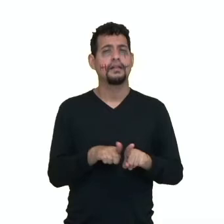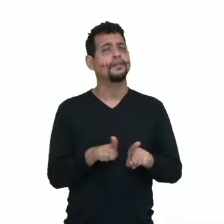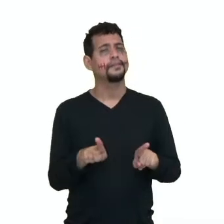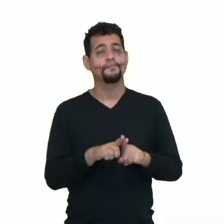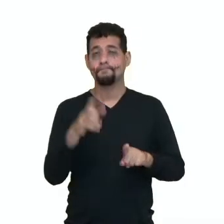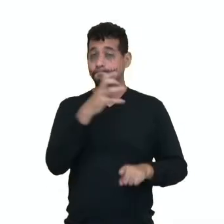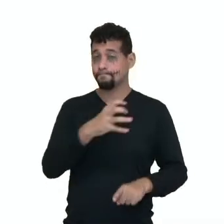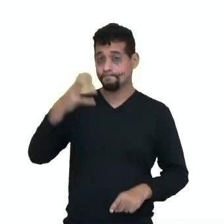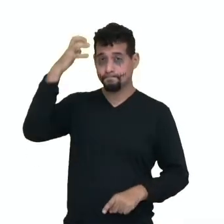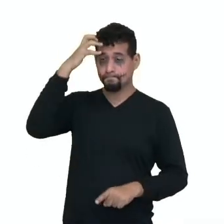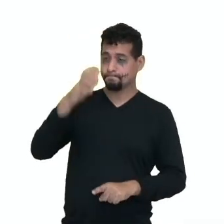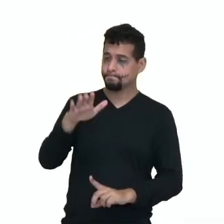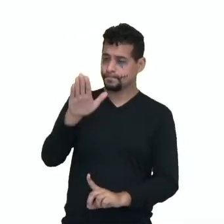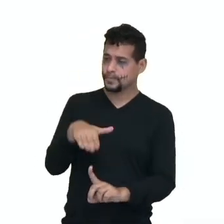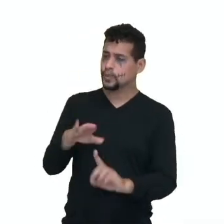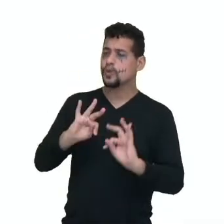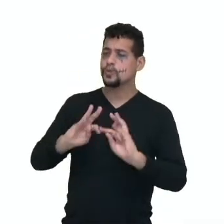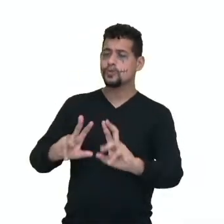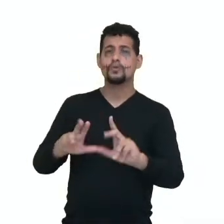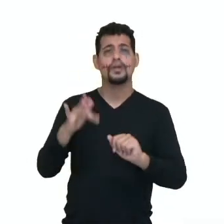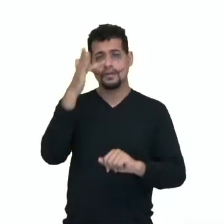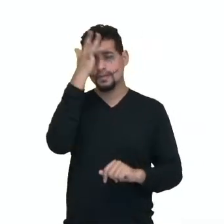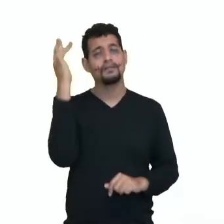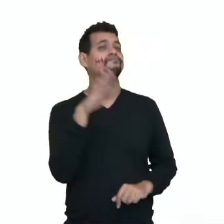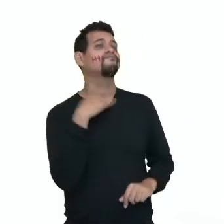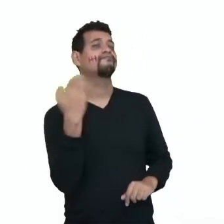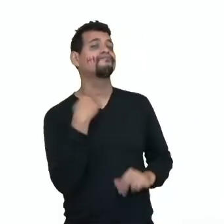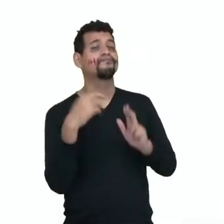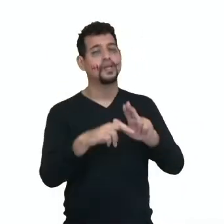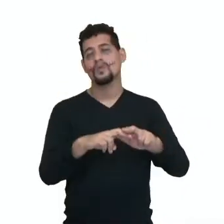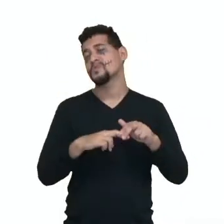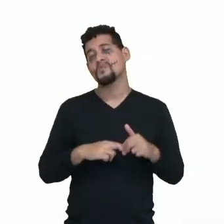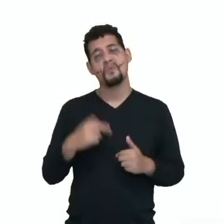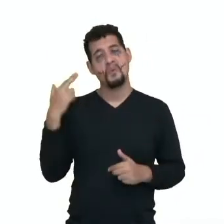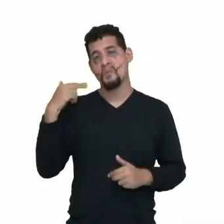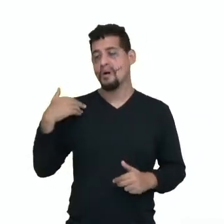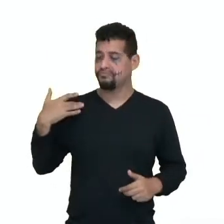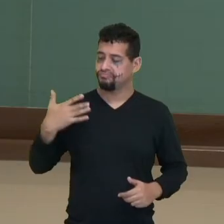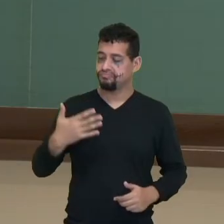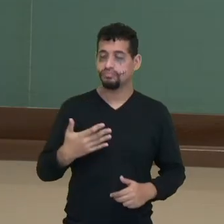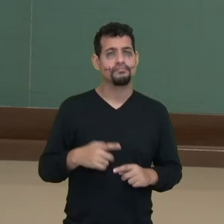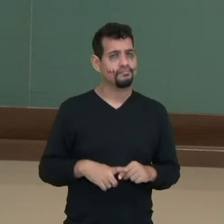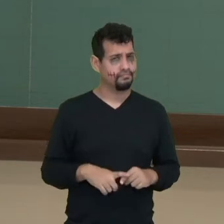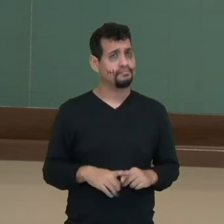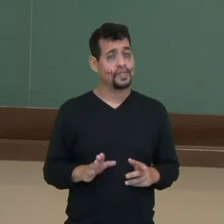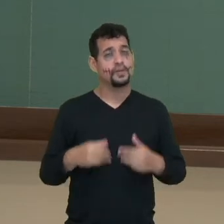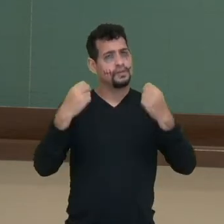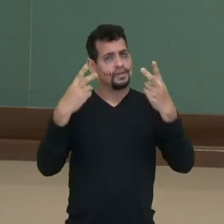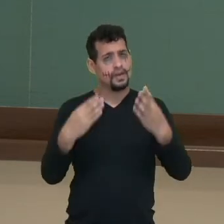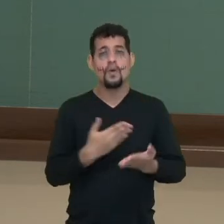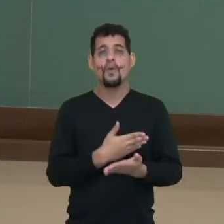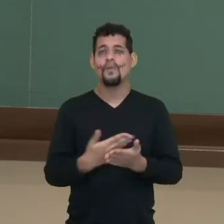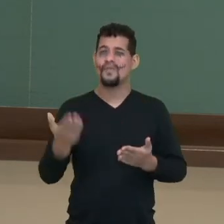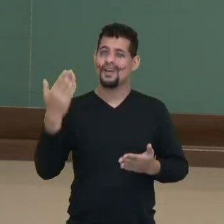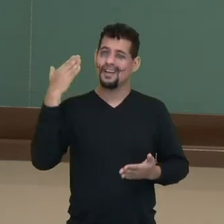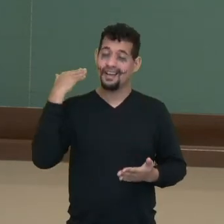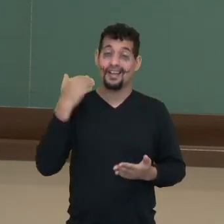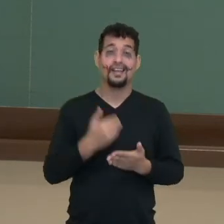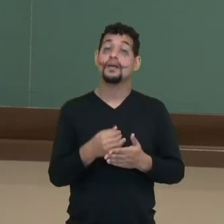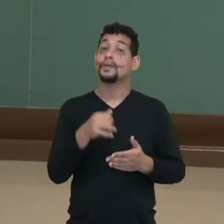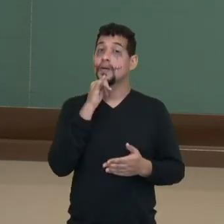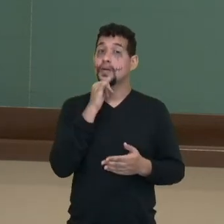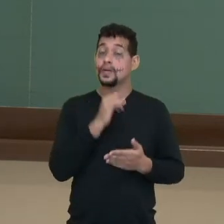rei, ela acoge a todos aqueles que morrem de causas naturais. Como eu falei, de origem pré-hispânica,